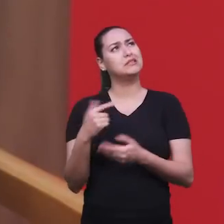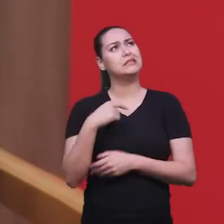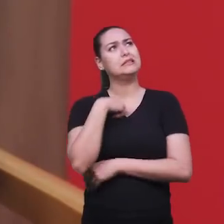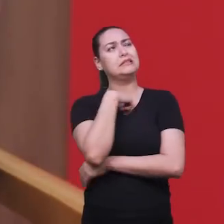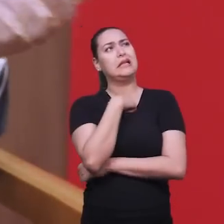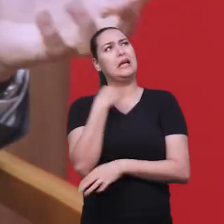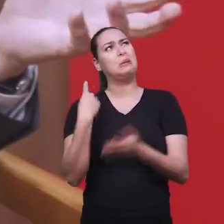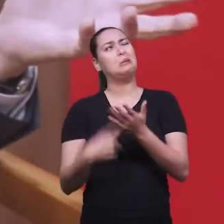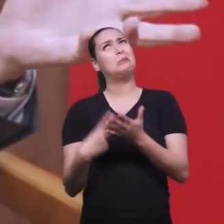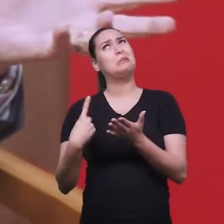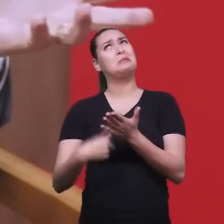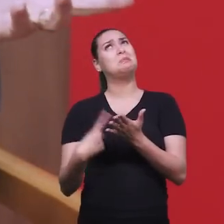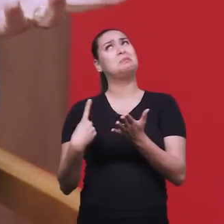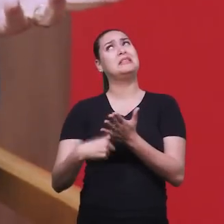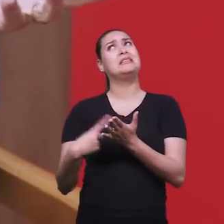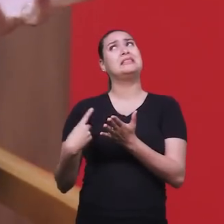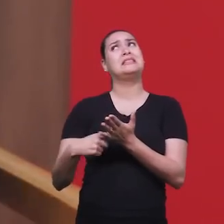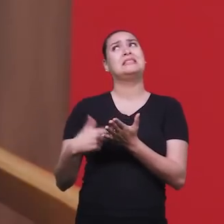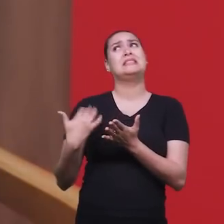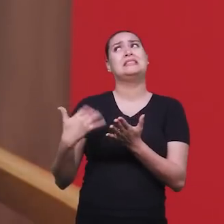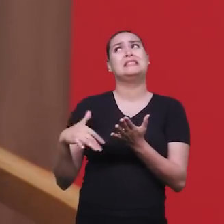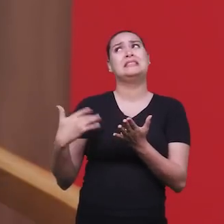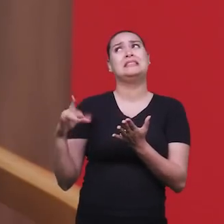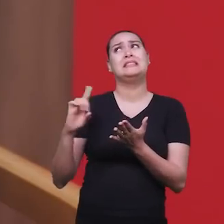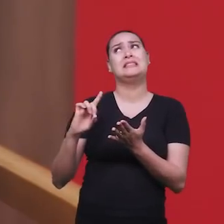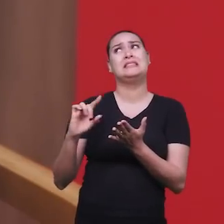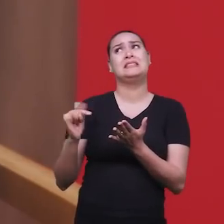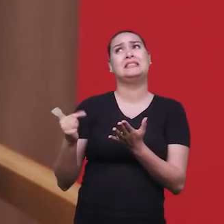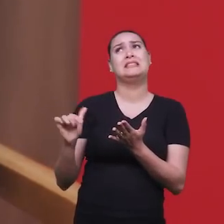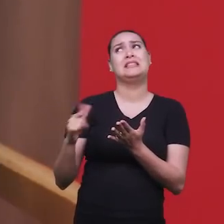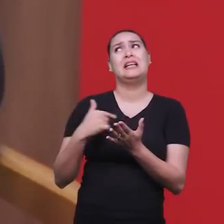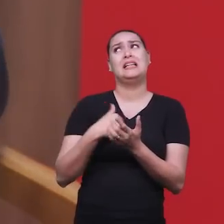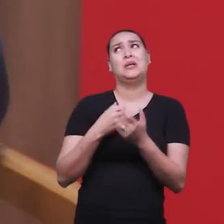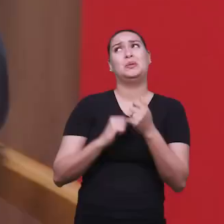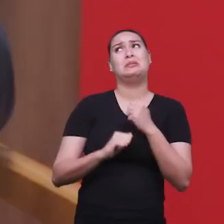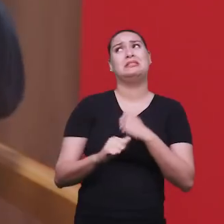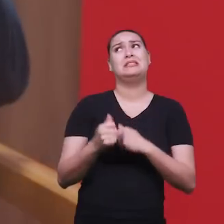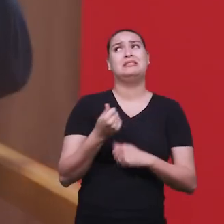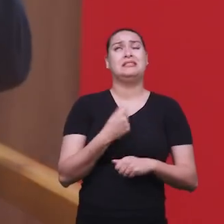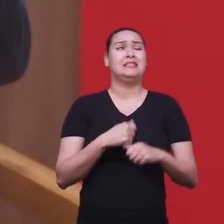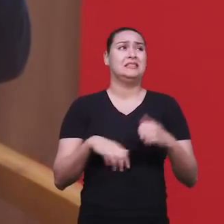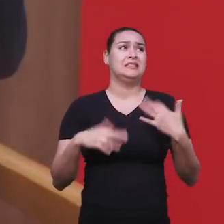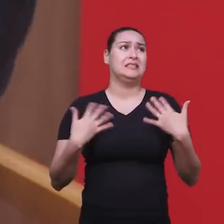hoje é essa. Sem um compromisso com o reino, eu fico